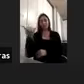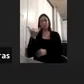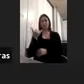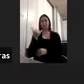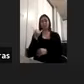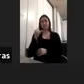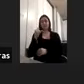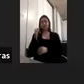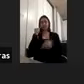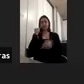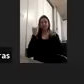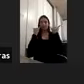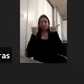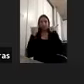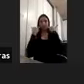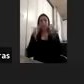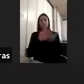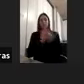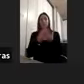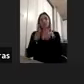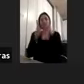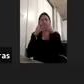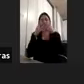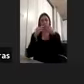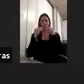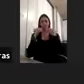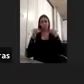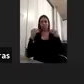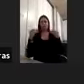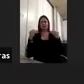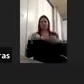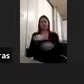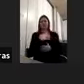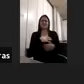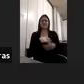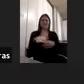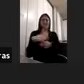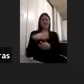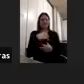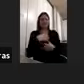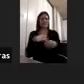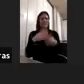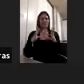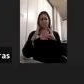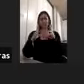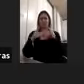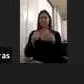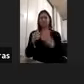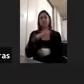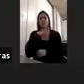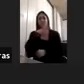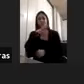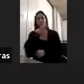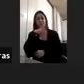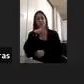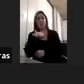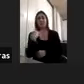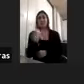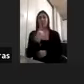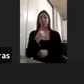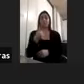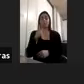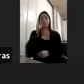num pesadelo. Sabe? Só que no meio desse pesadelo, que nem você falou, a gente conseguiu contornar, fazer muitas amizades,